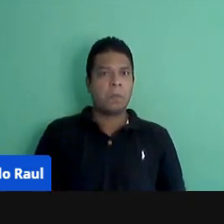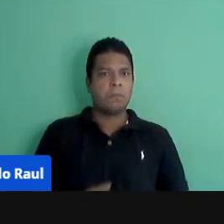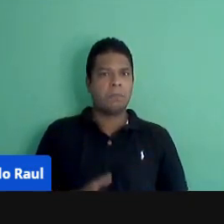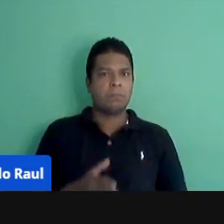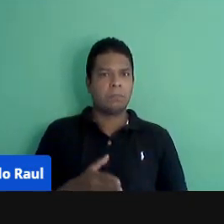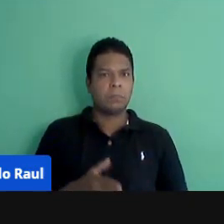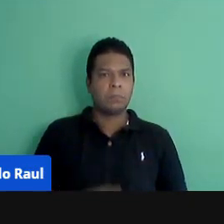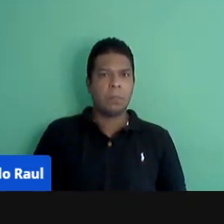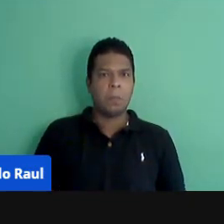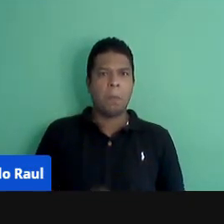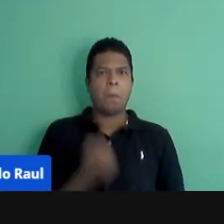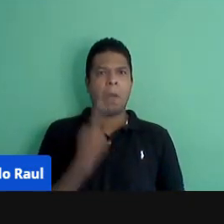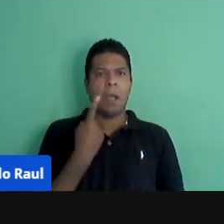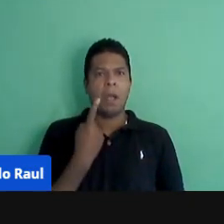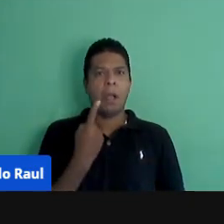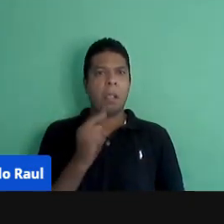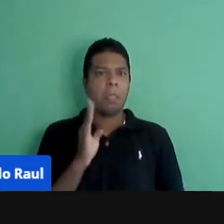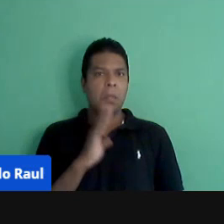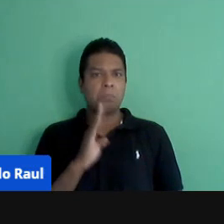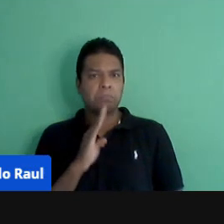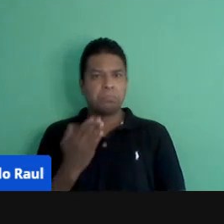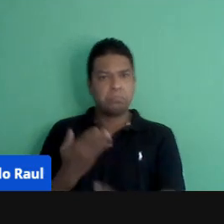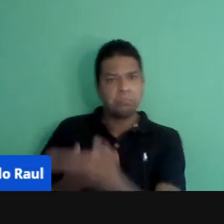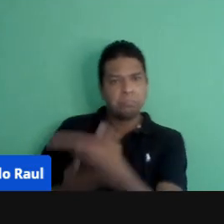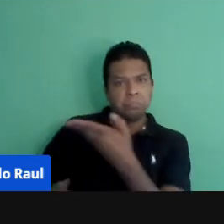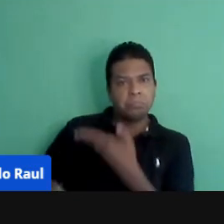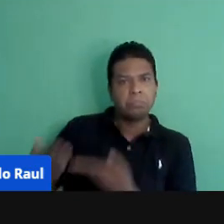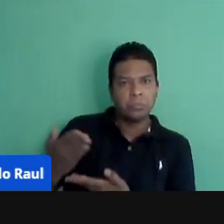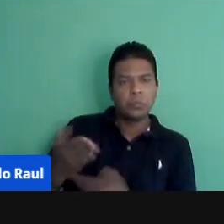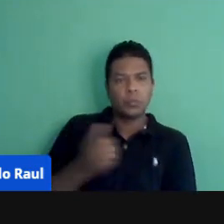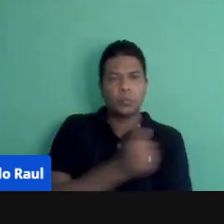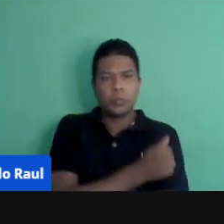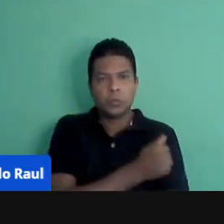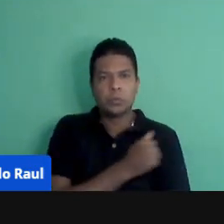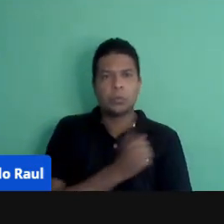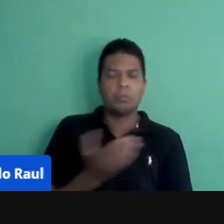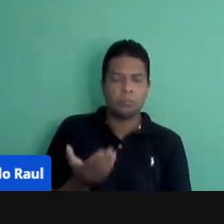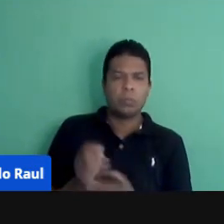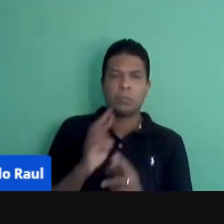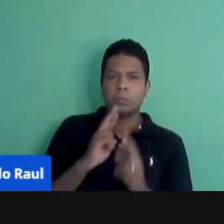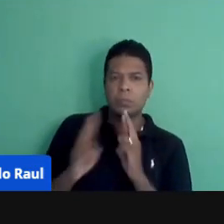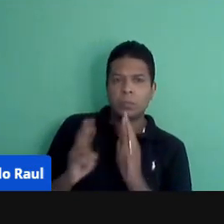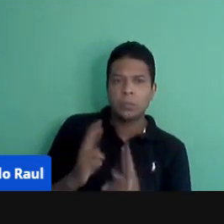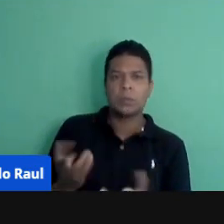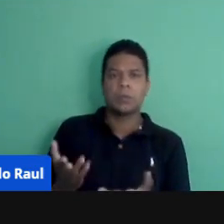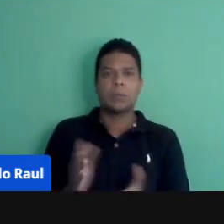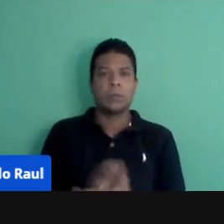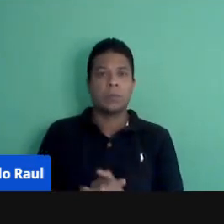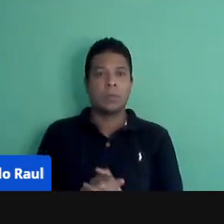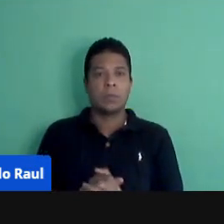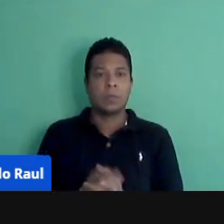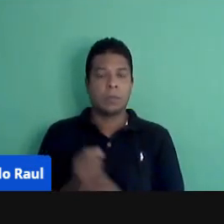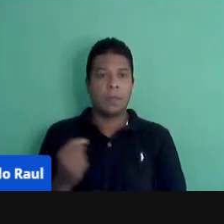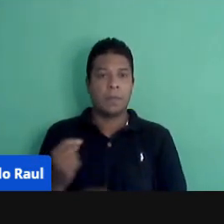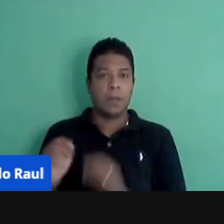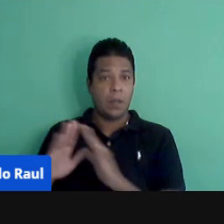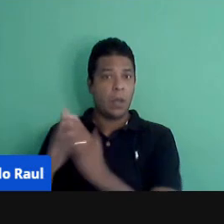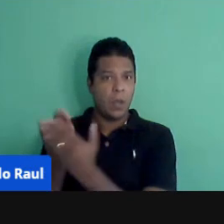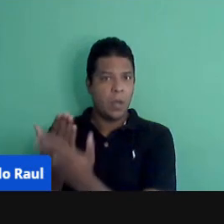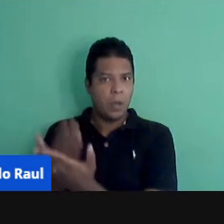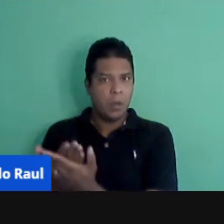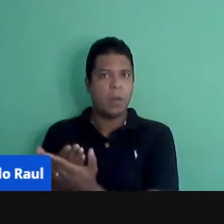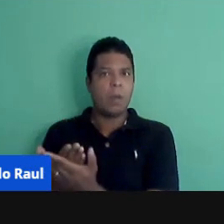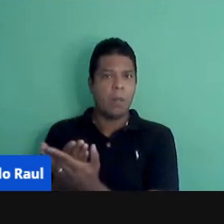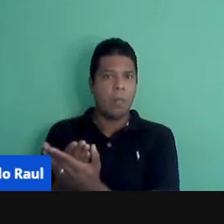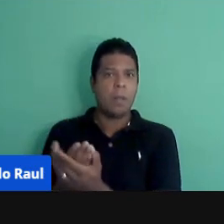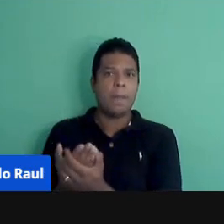retorno que nós estamos tendo. Eles aderiram. No caso da minha escola, nós estamos conseguindo atender muito mais